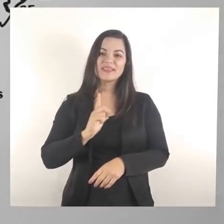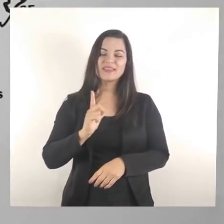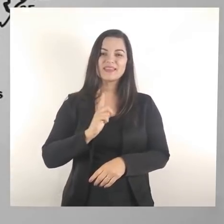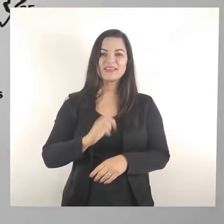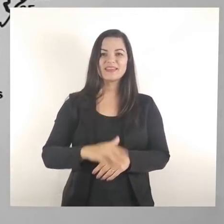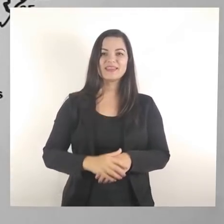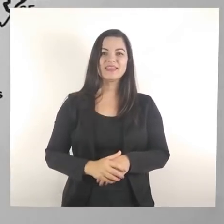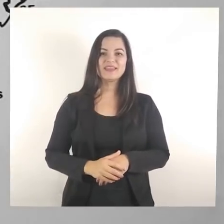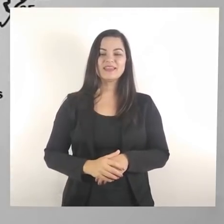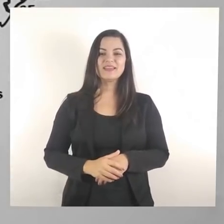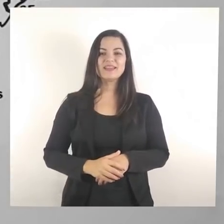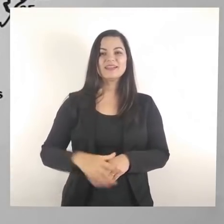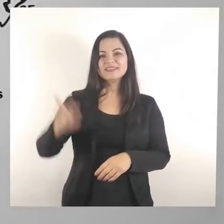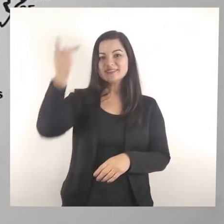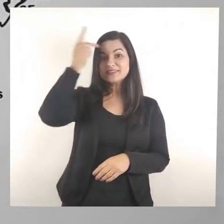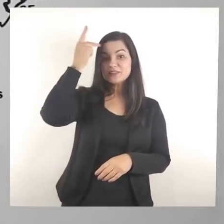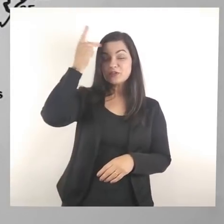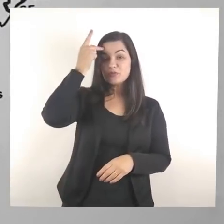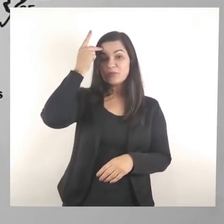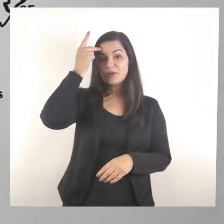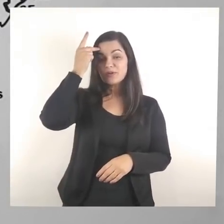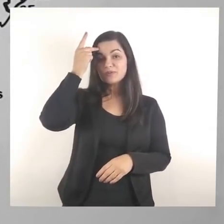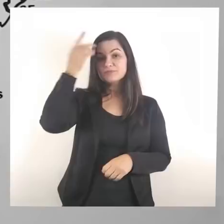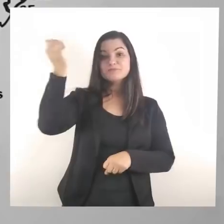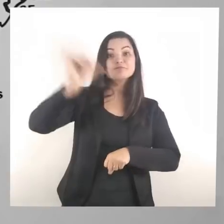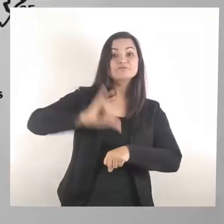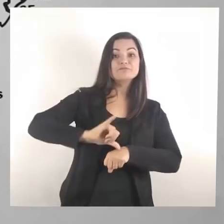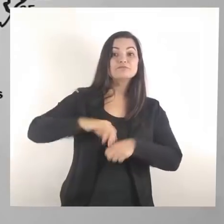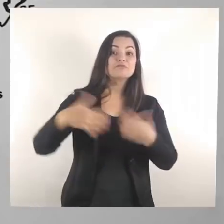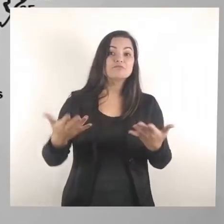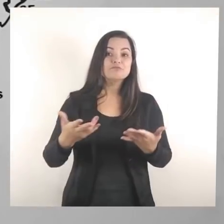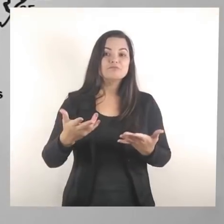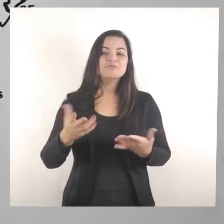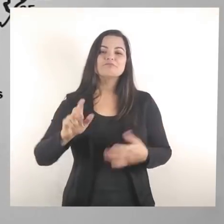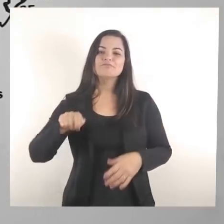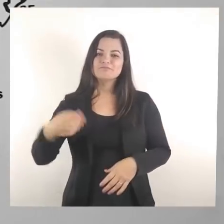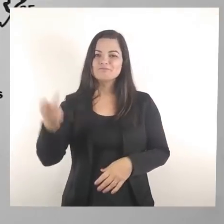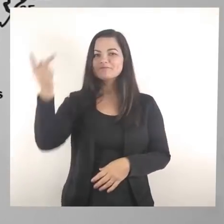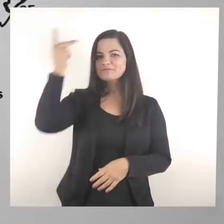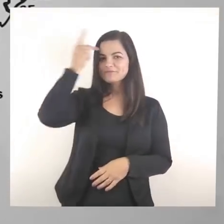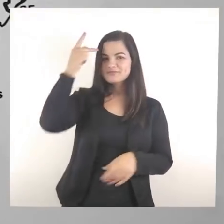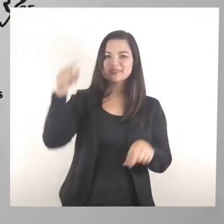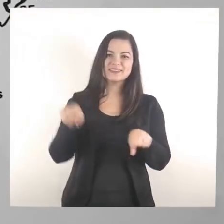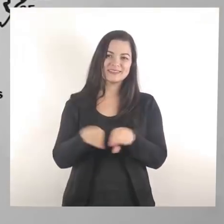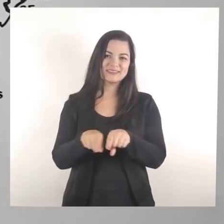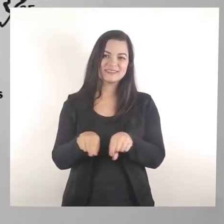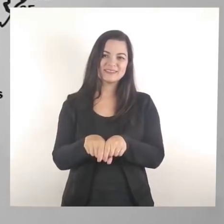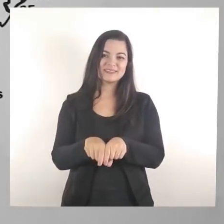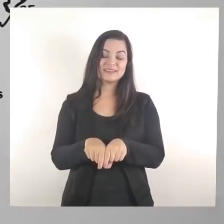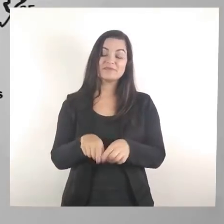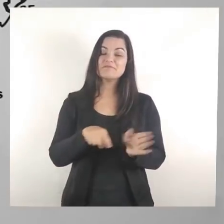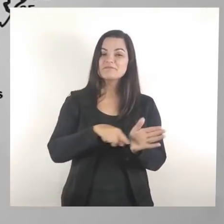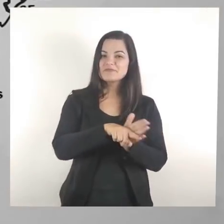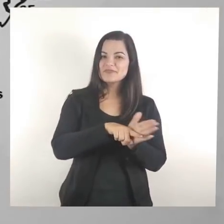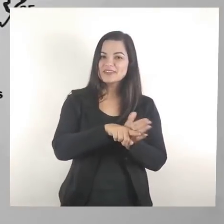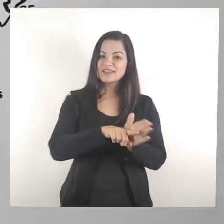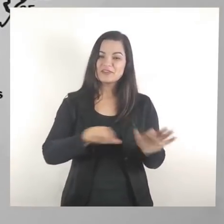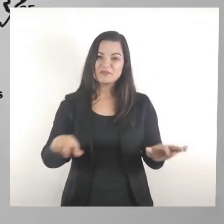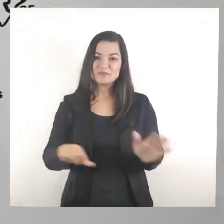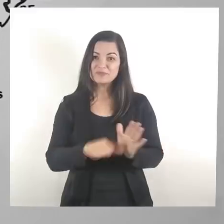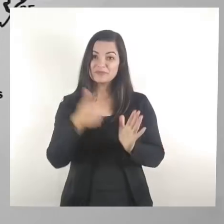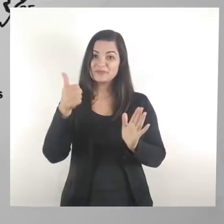São Paulo, que a capital é a cidade de São Paulo. Então essa foi a primeira investigação do